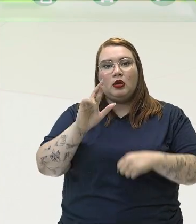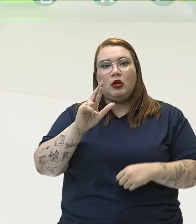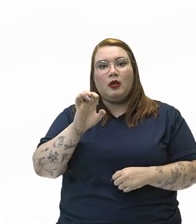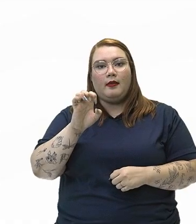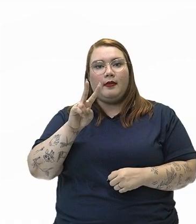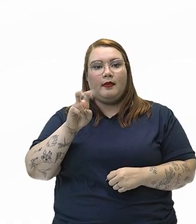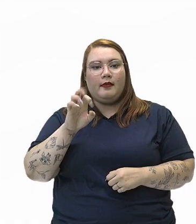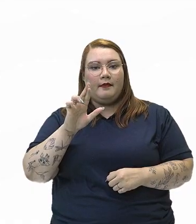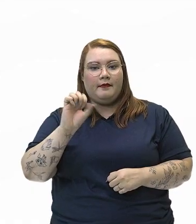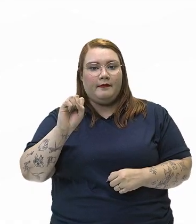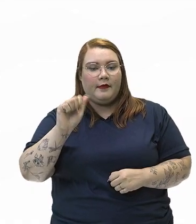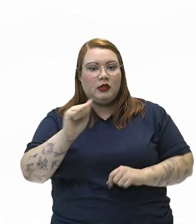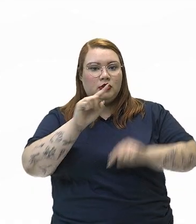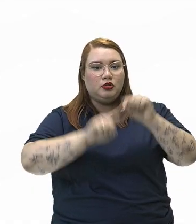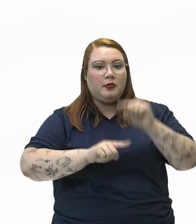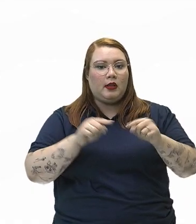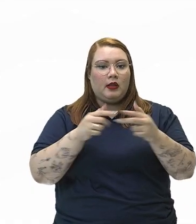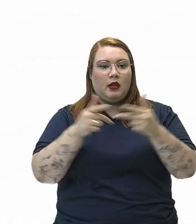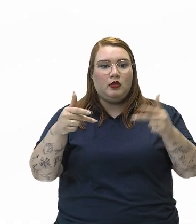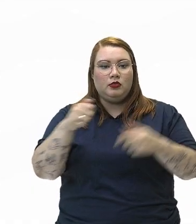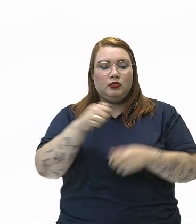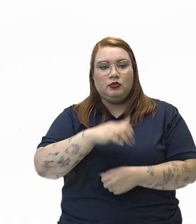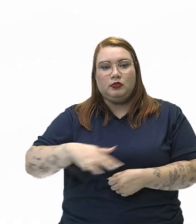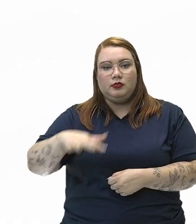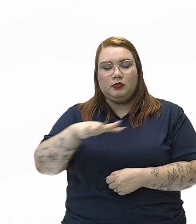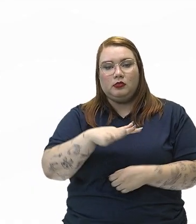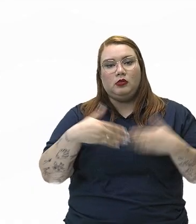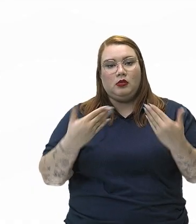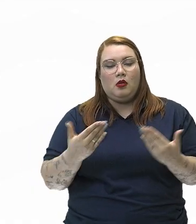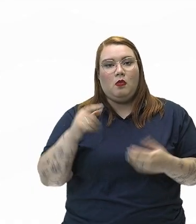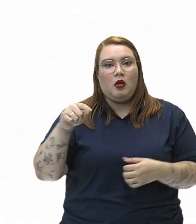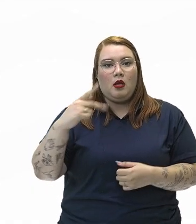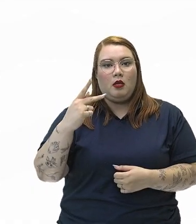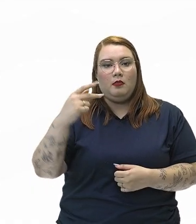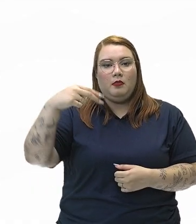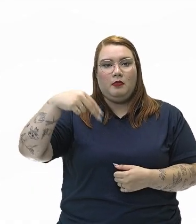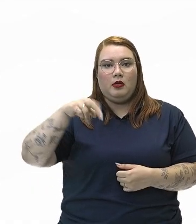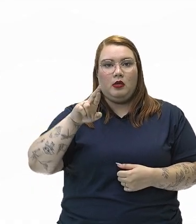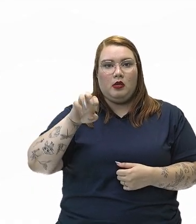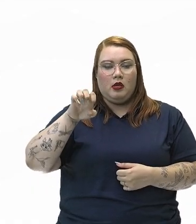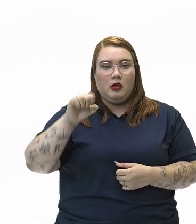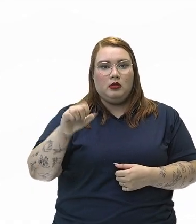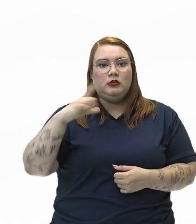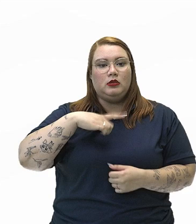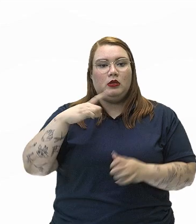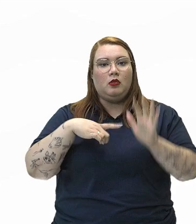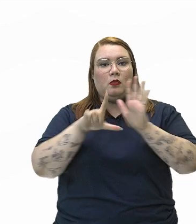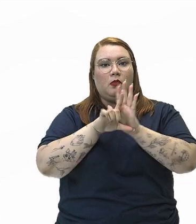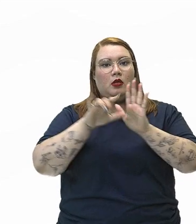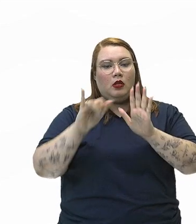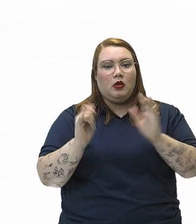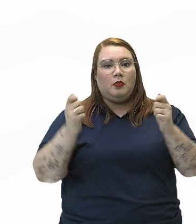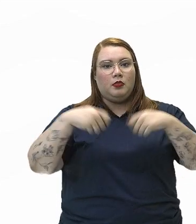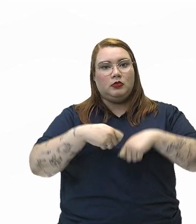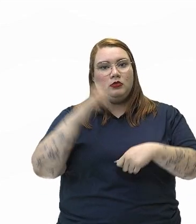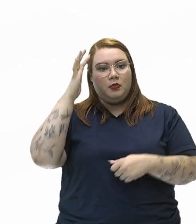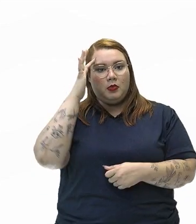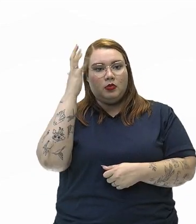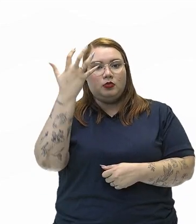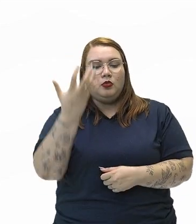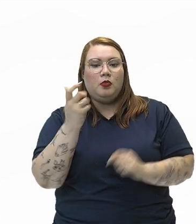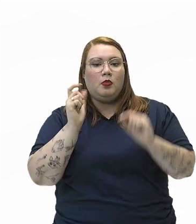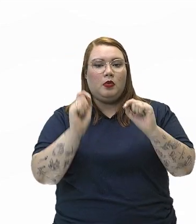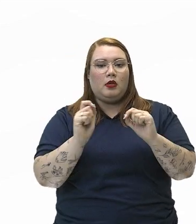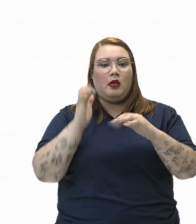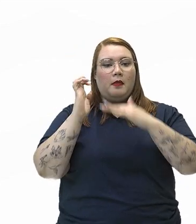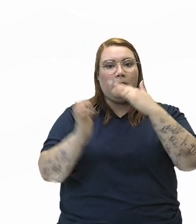em geral. Então, a lei preconiza aí uma solução prevista, né, por meio dela, onde